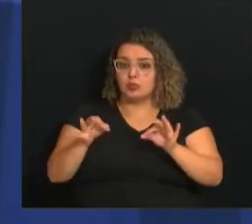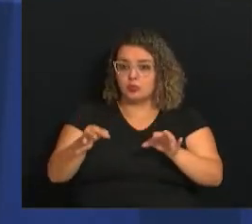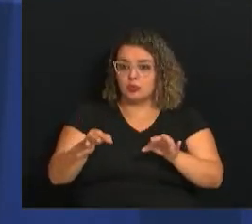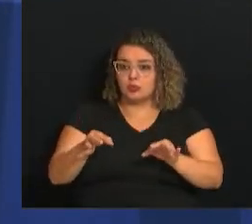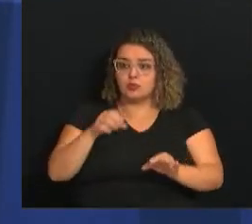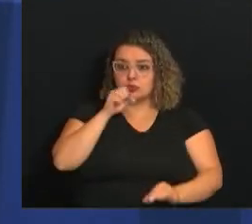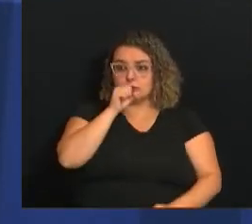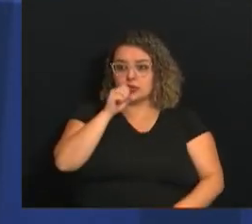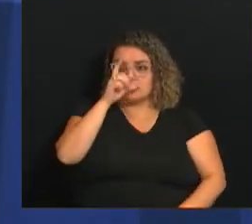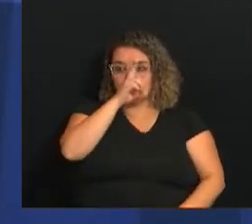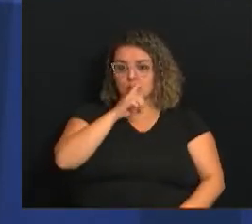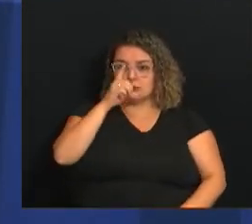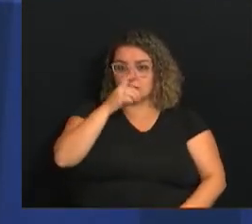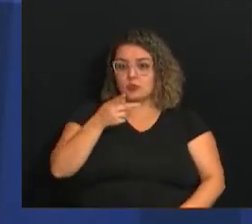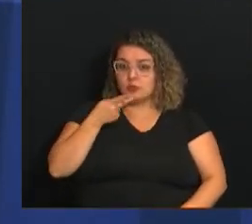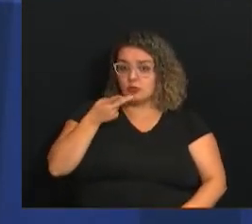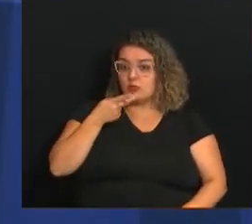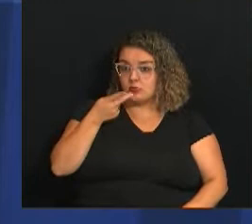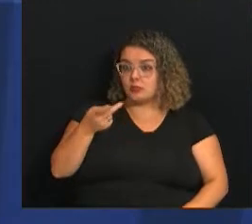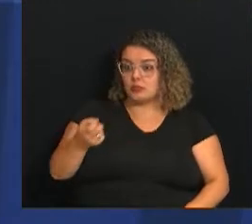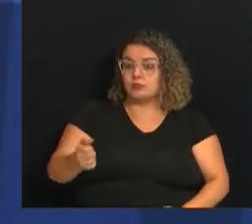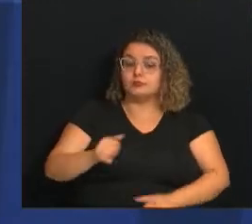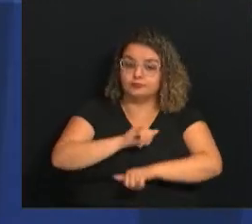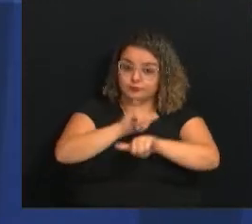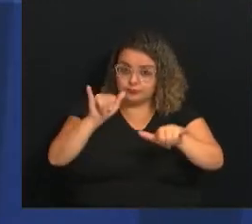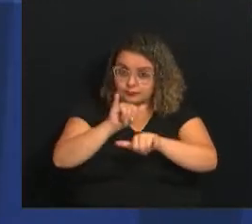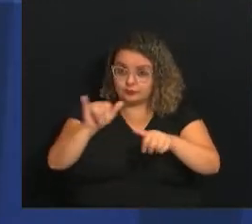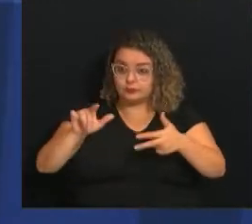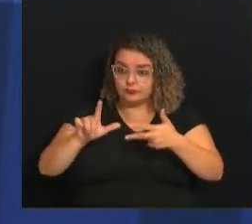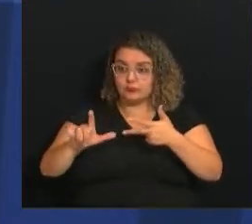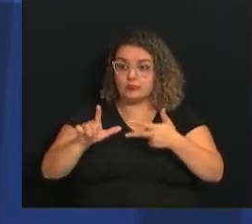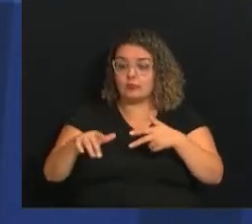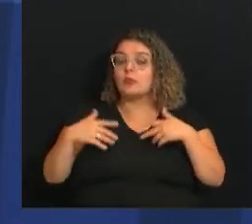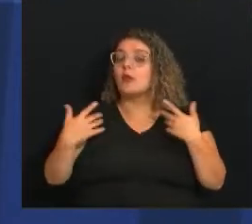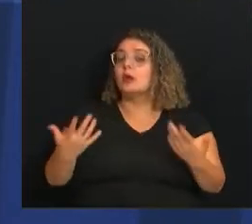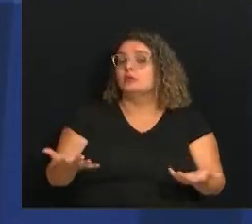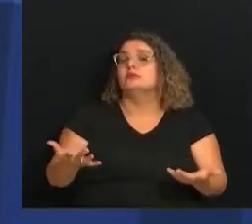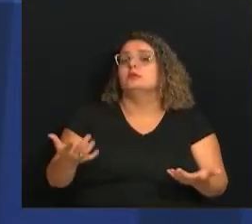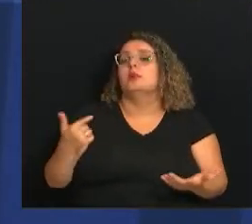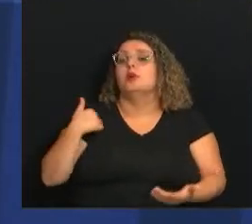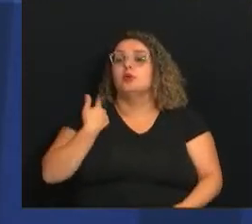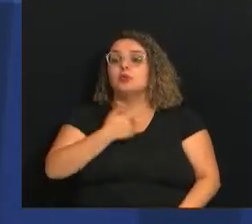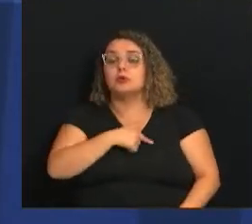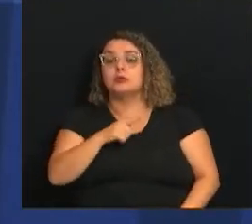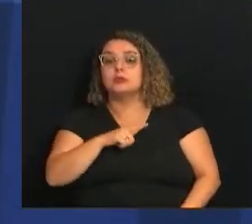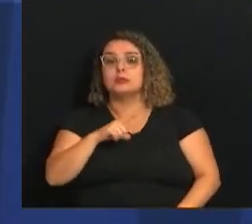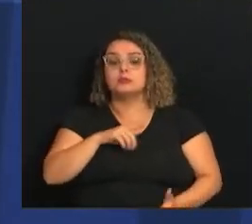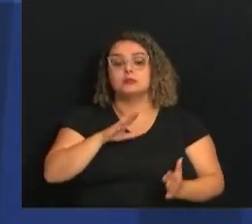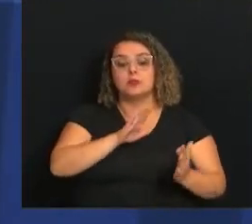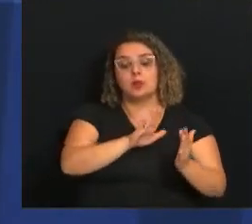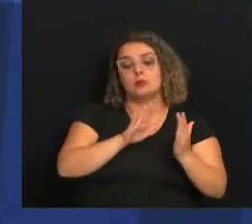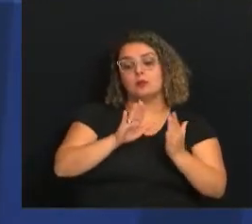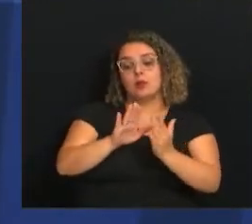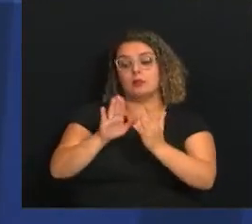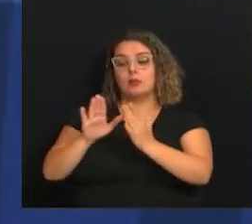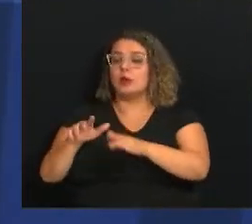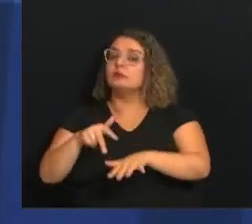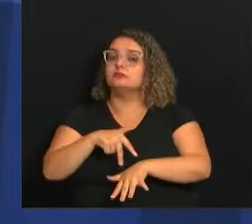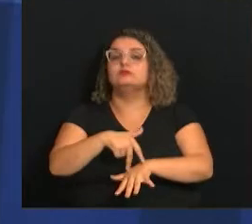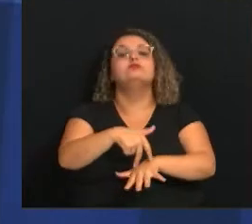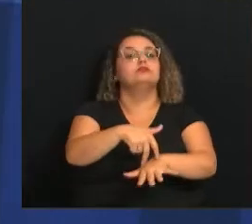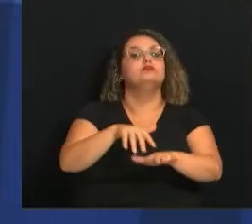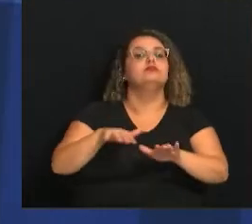semana. Vamos falar agora das notícias do Legislativo? Olha só, a gente tem aqui as frentes parlamentares que